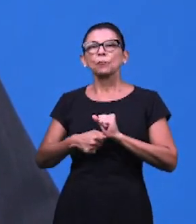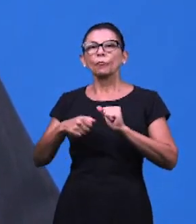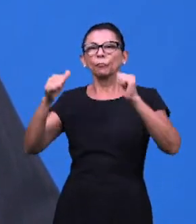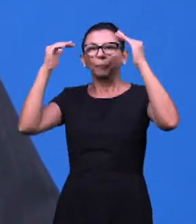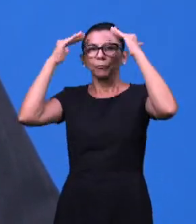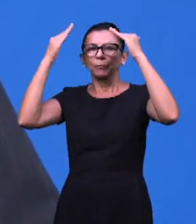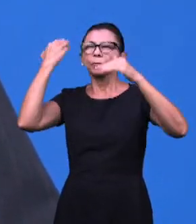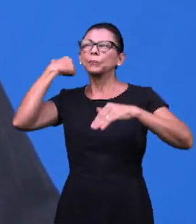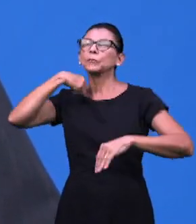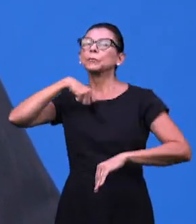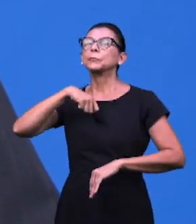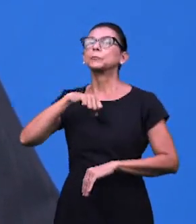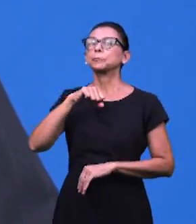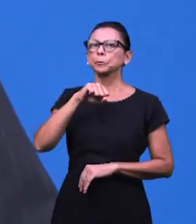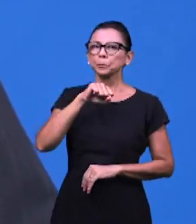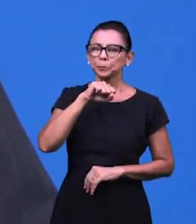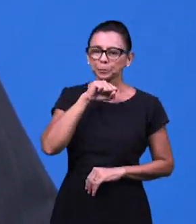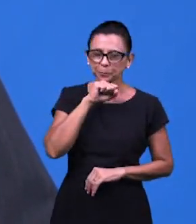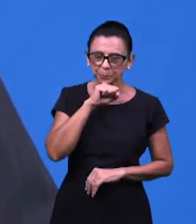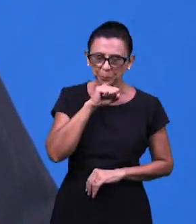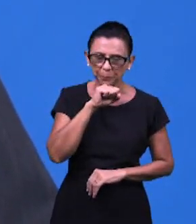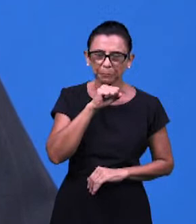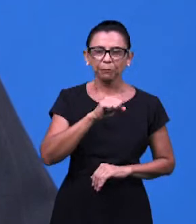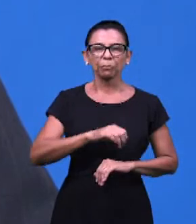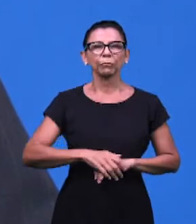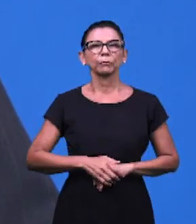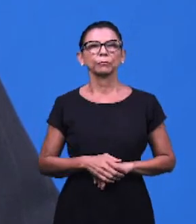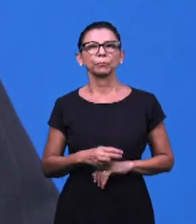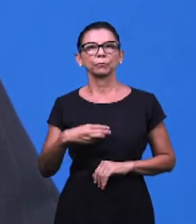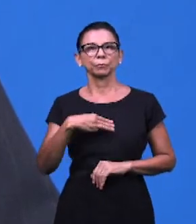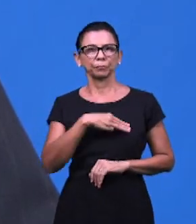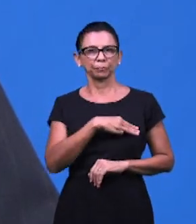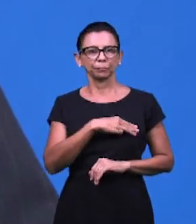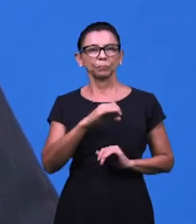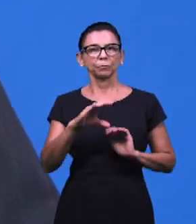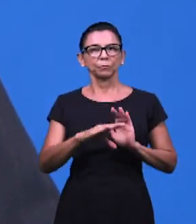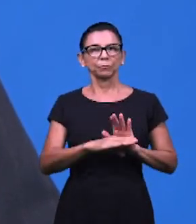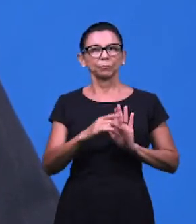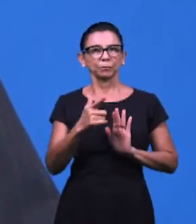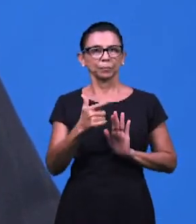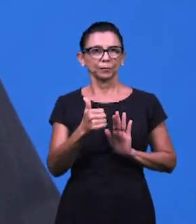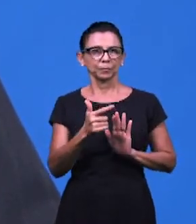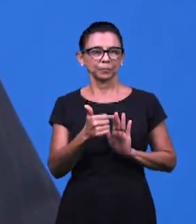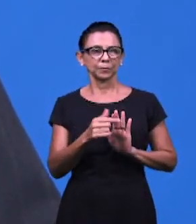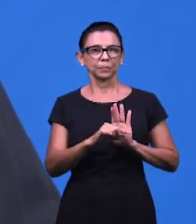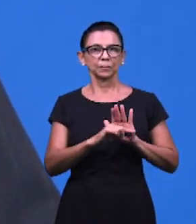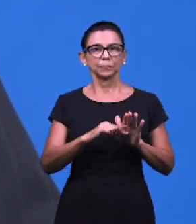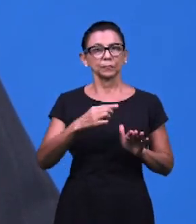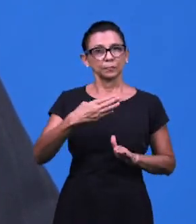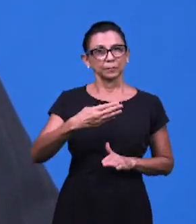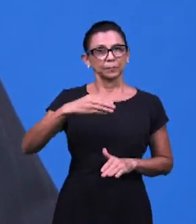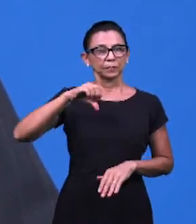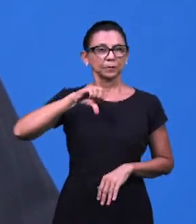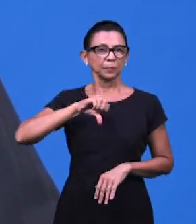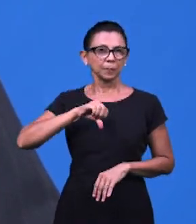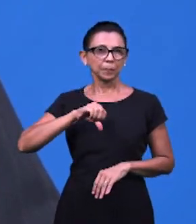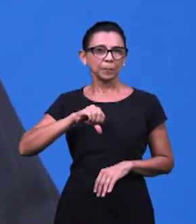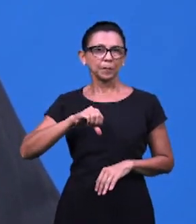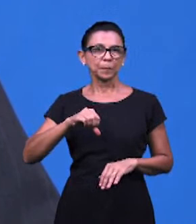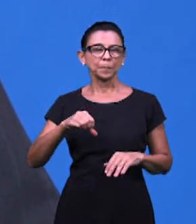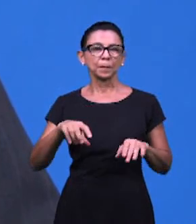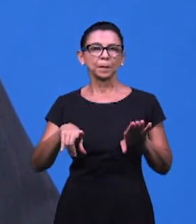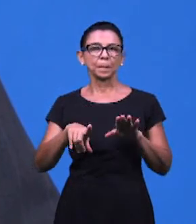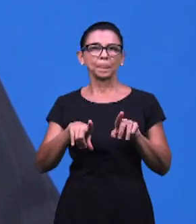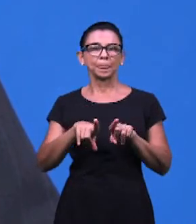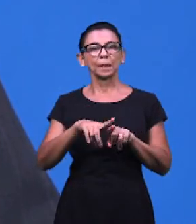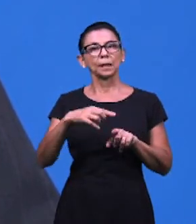do Pai, conforme muito bem citado no texto de Mateus, capítulo 12, verso 49